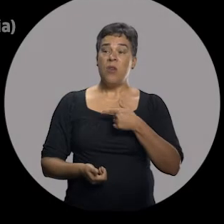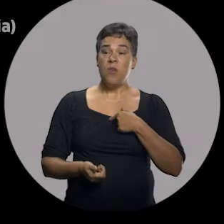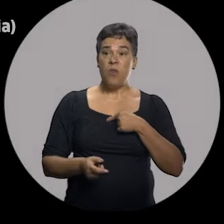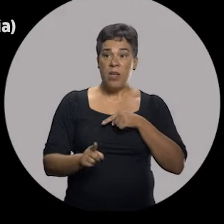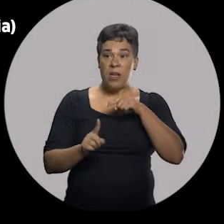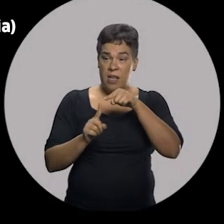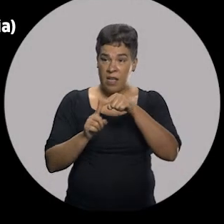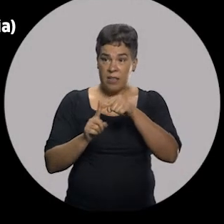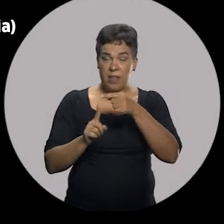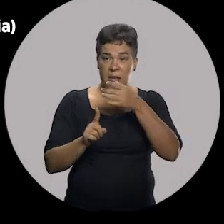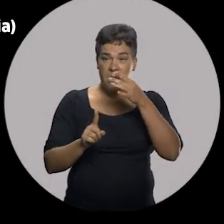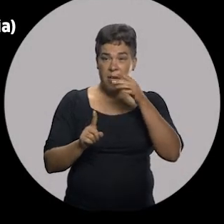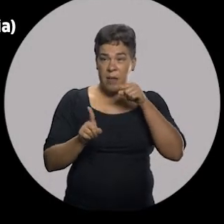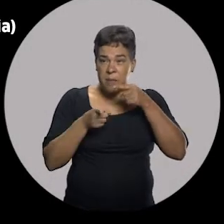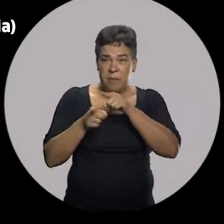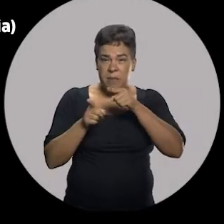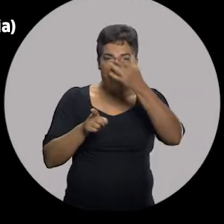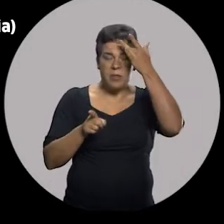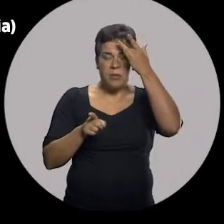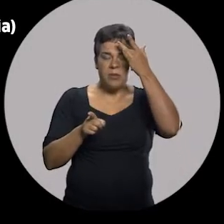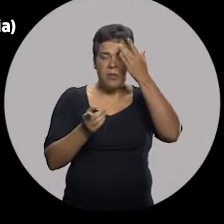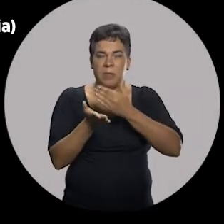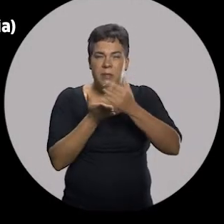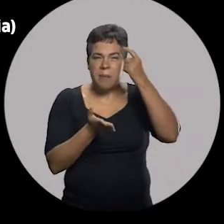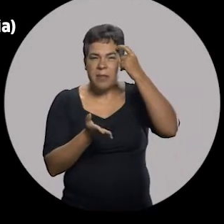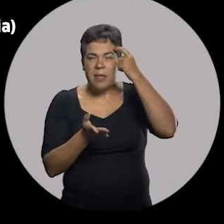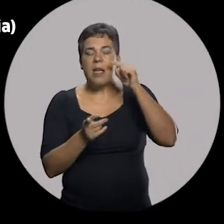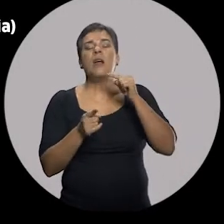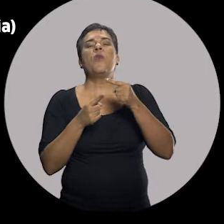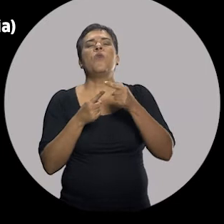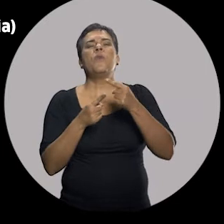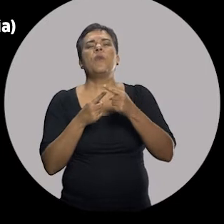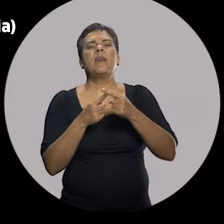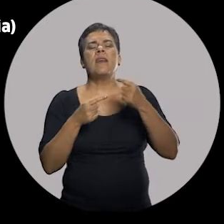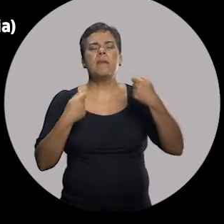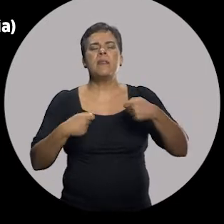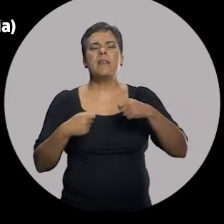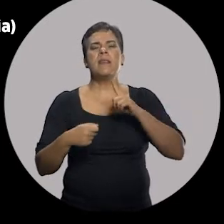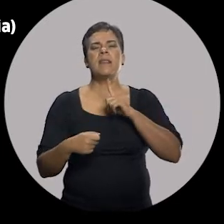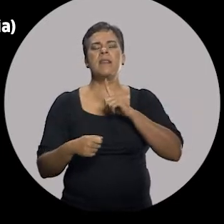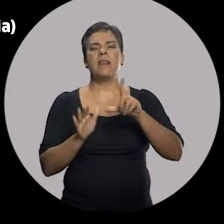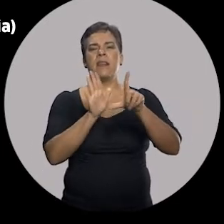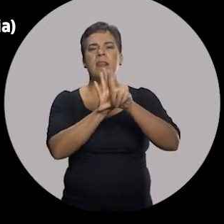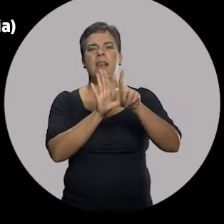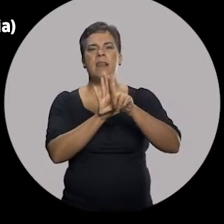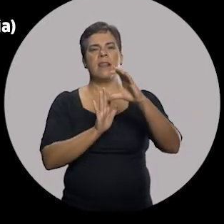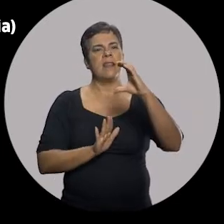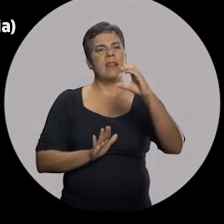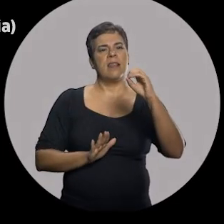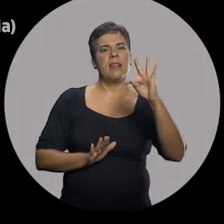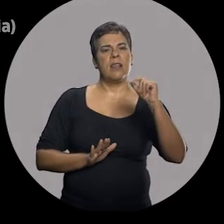Eu começaria até desafiando as pessoas a pensar do motivo pelo qual existe a chamada lei de cotas, né? Por que